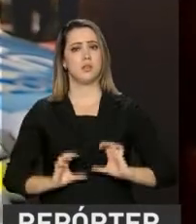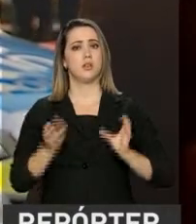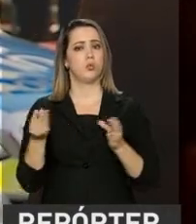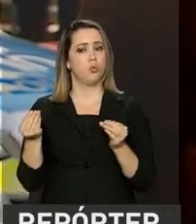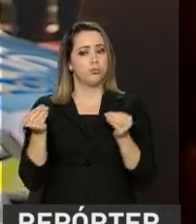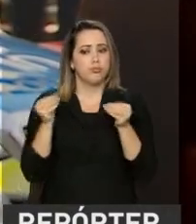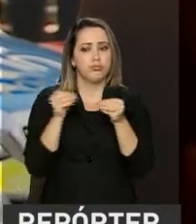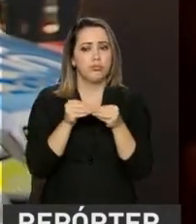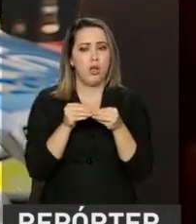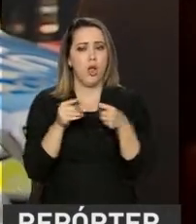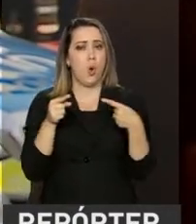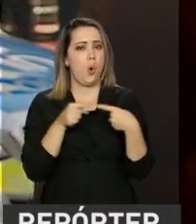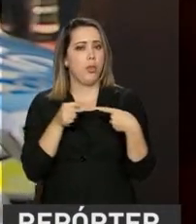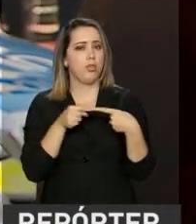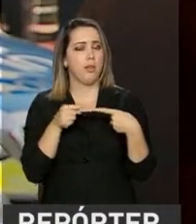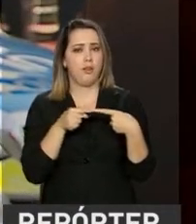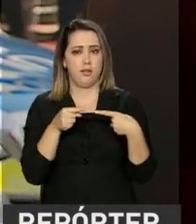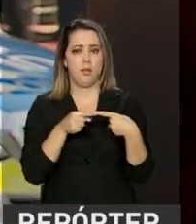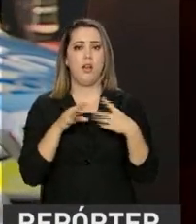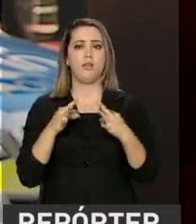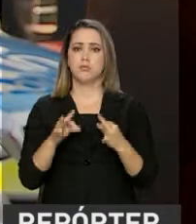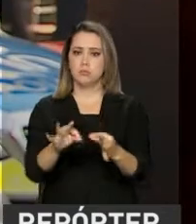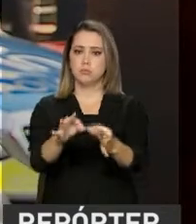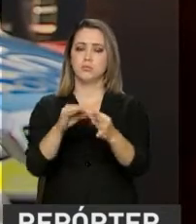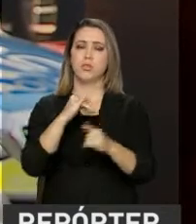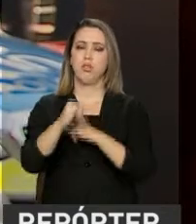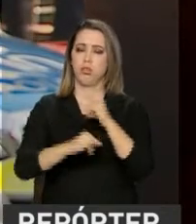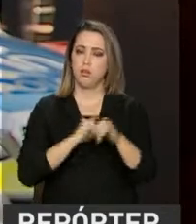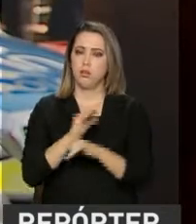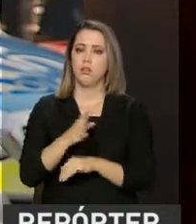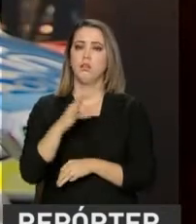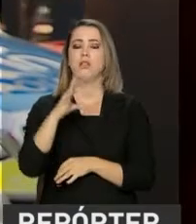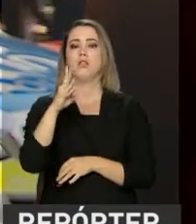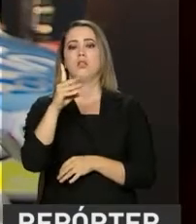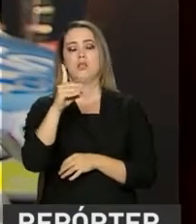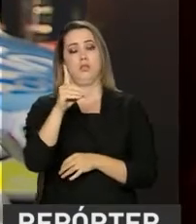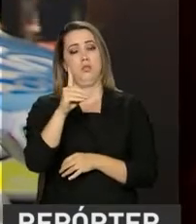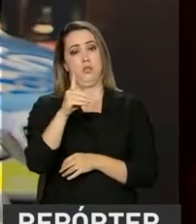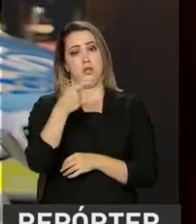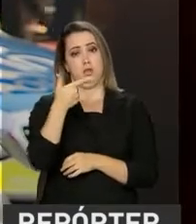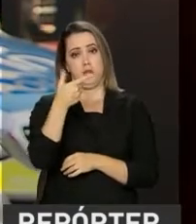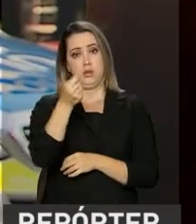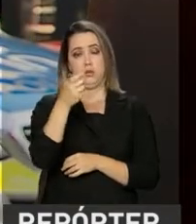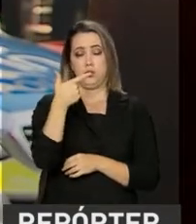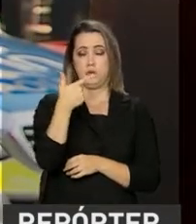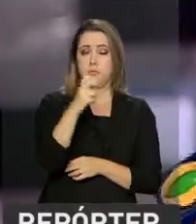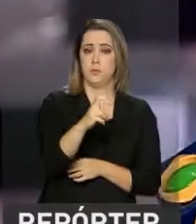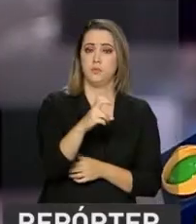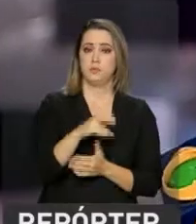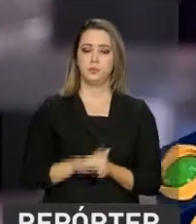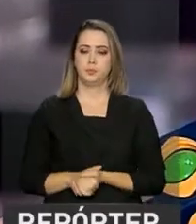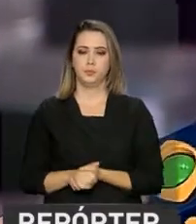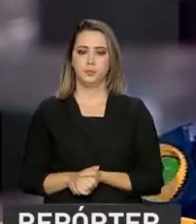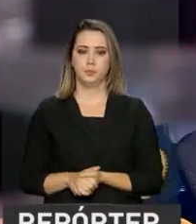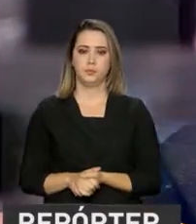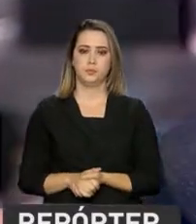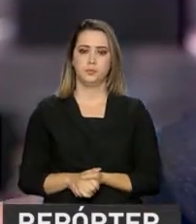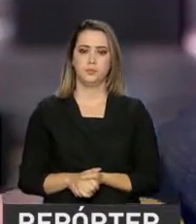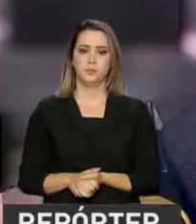digitalmente conectados até 2025. O ministro Henrique Meirelles falou sobre o assunto.